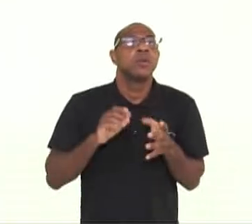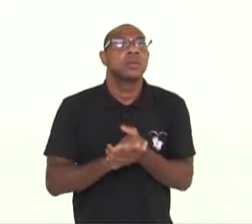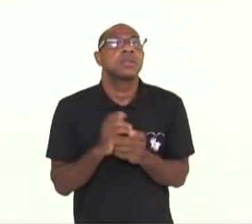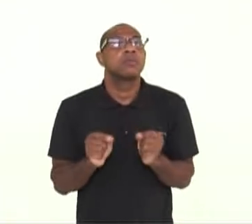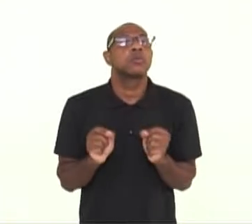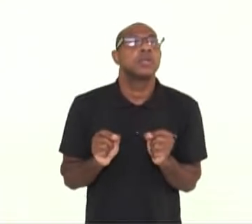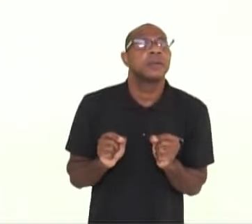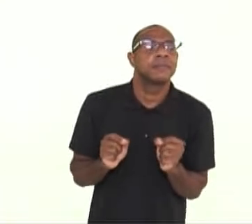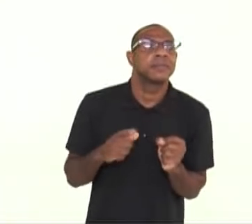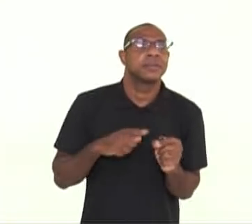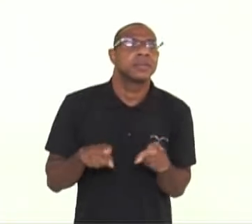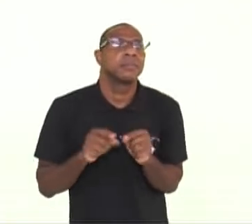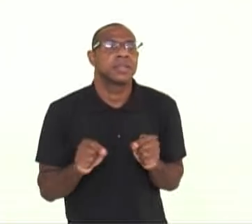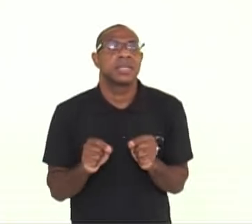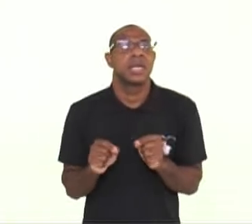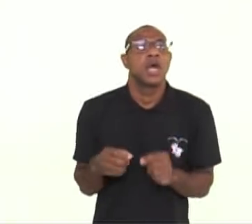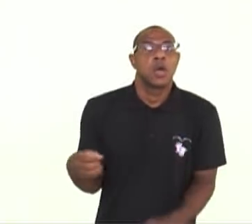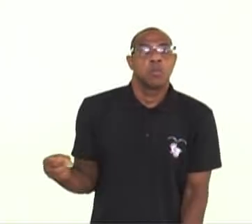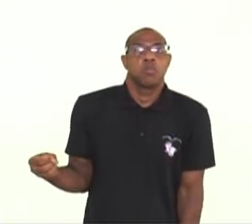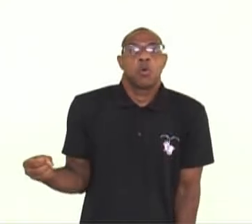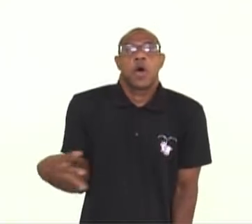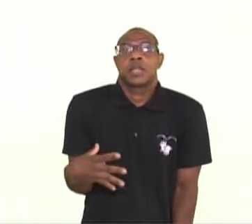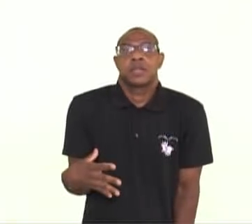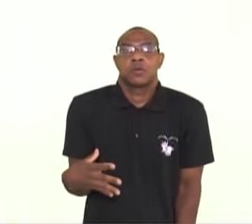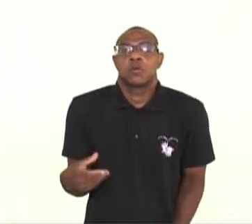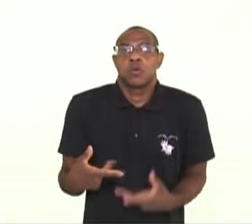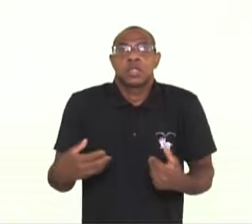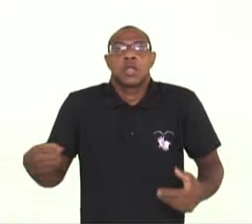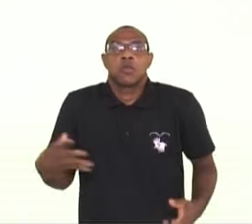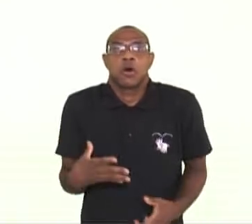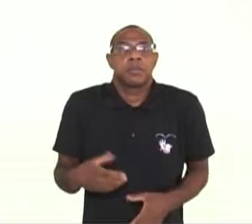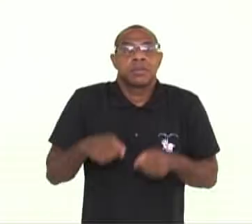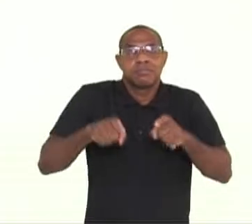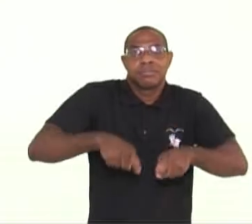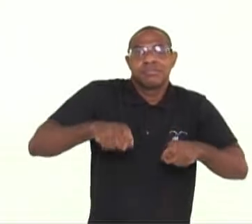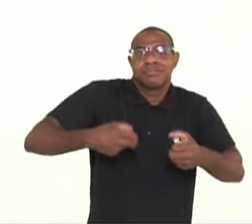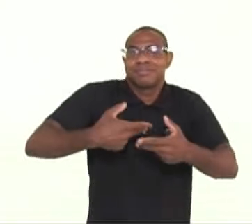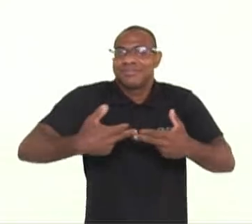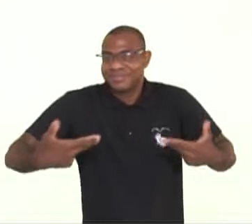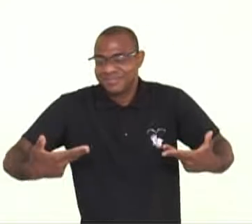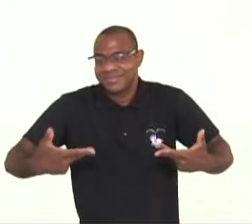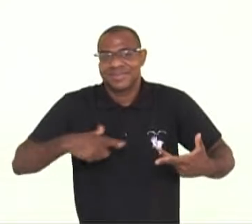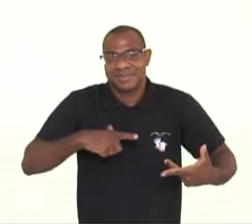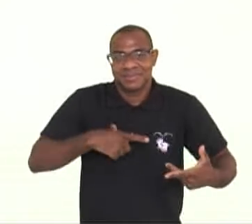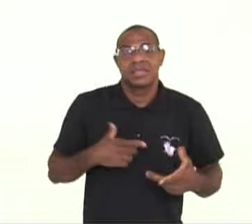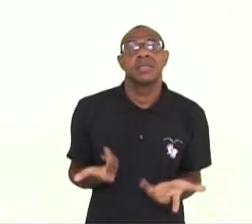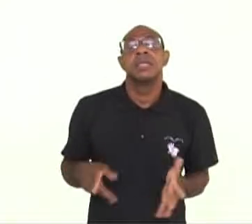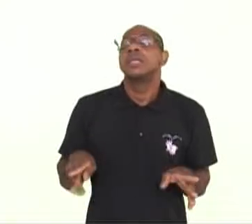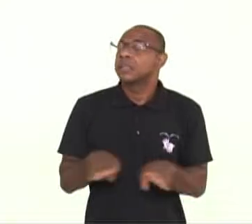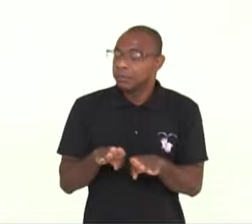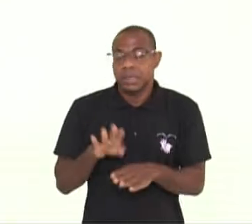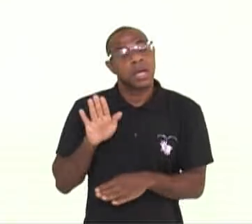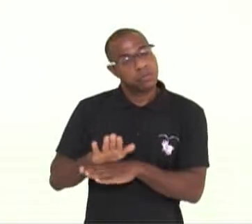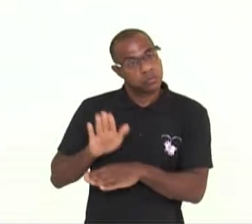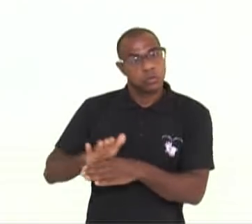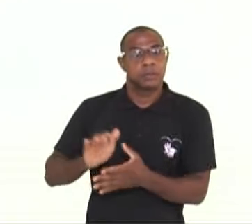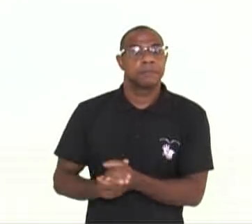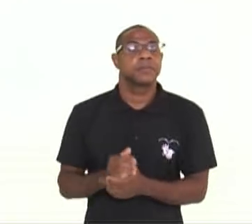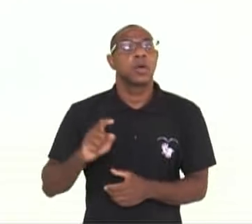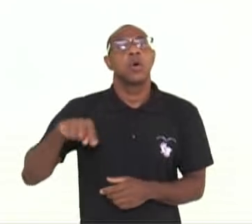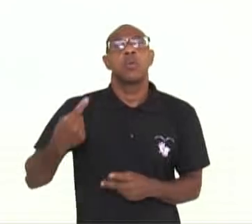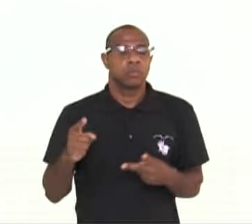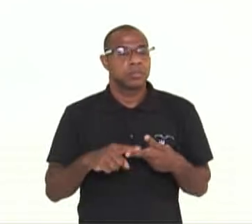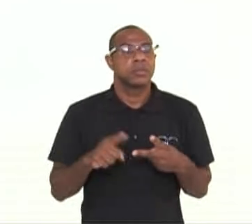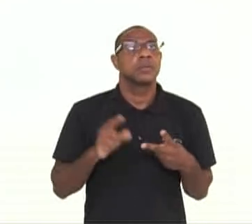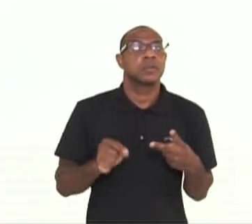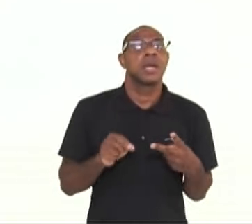Essa agricultura produzia mais no mesmo espaço de terra. Então, isso também ajudou. Outro fator,